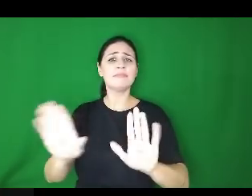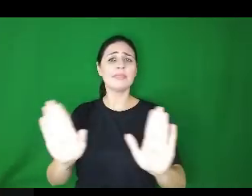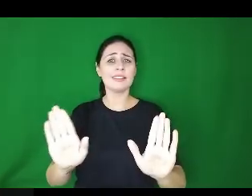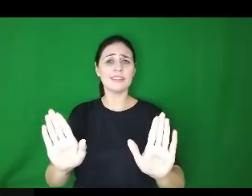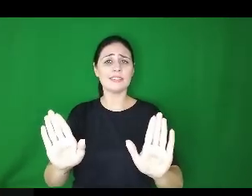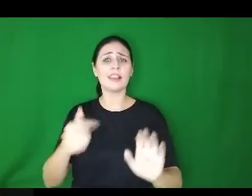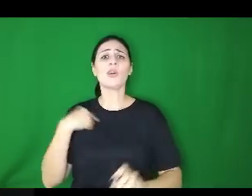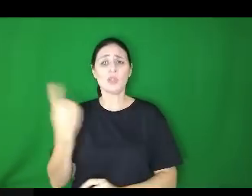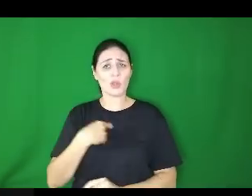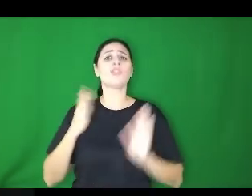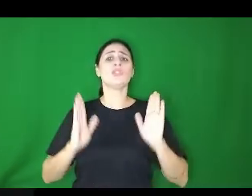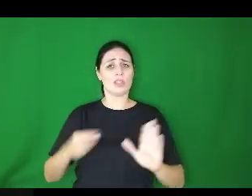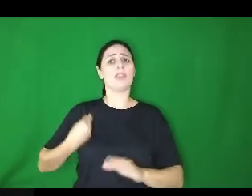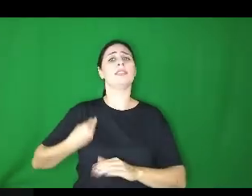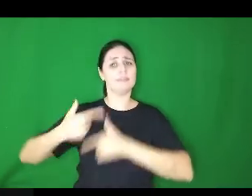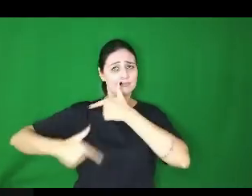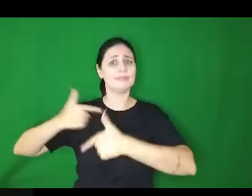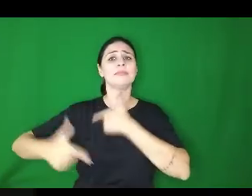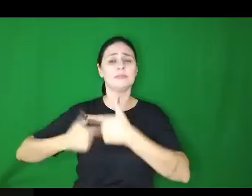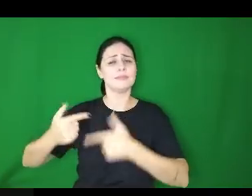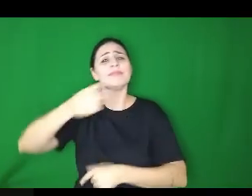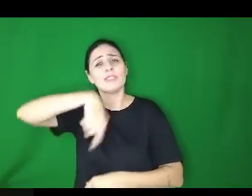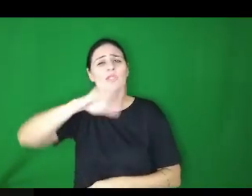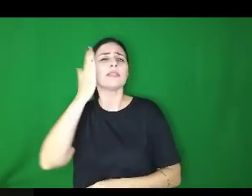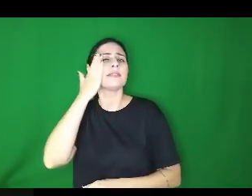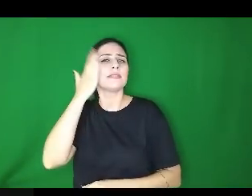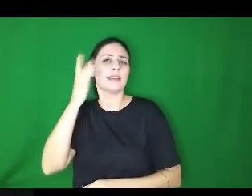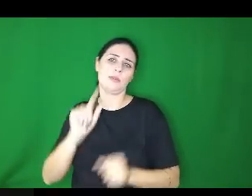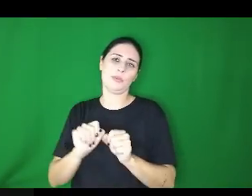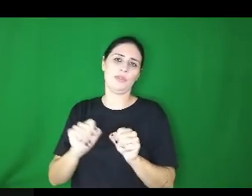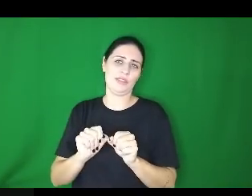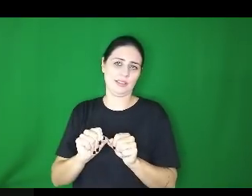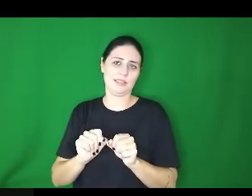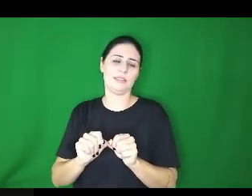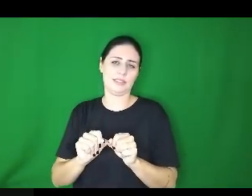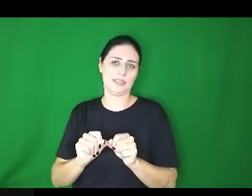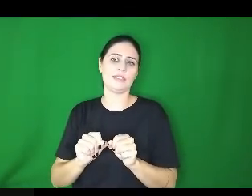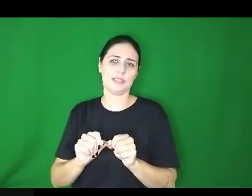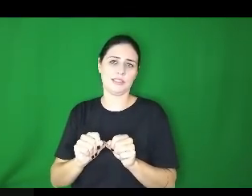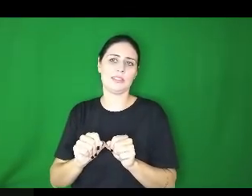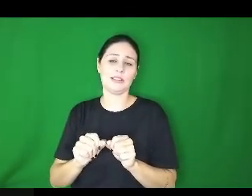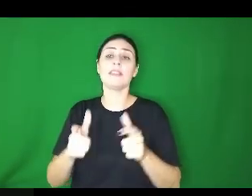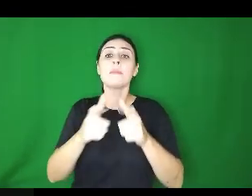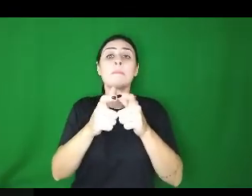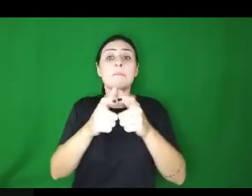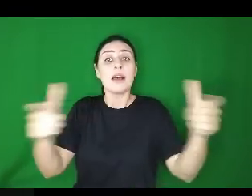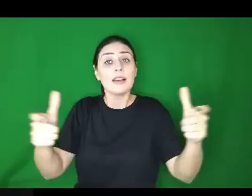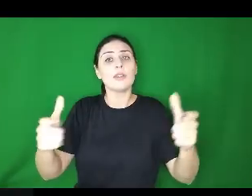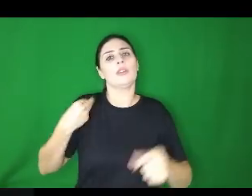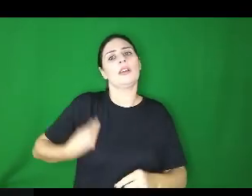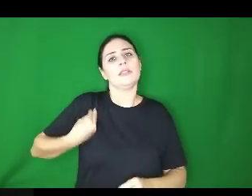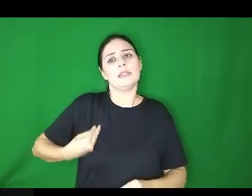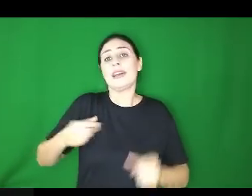Reconhecer o caráter de excepcionalidade do momento, né, nisso que eu já destaquei antes, e ter a certeza que está fazendo